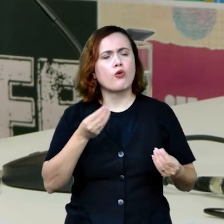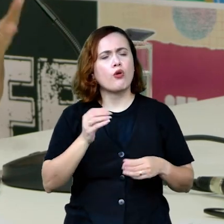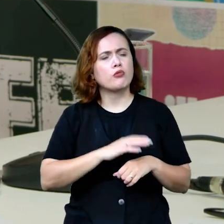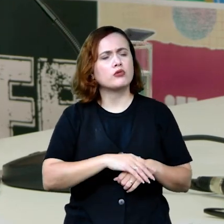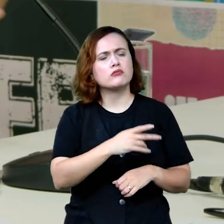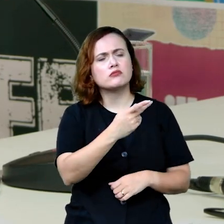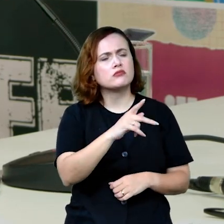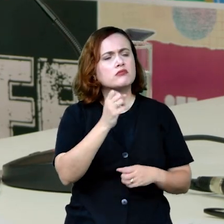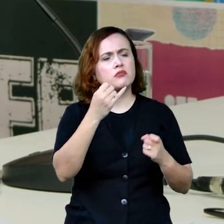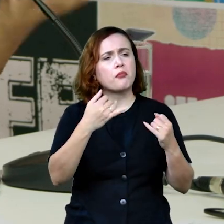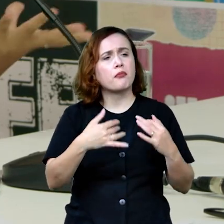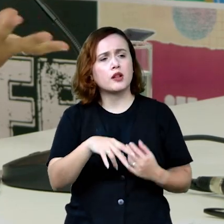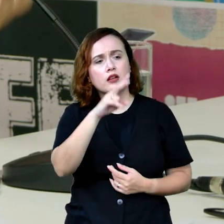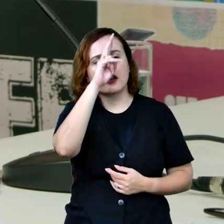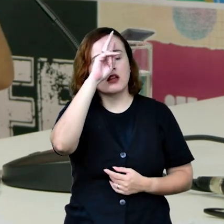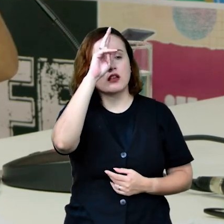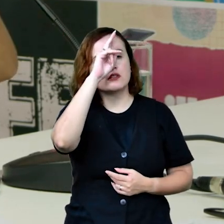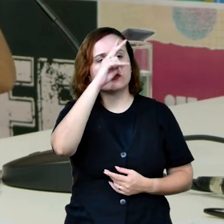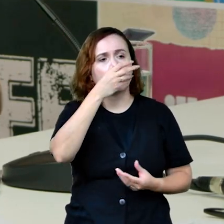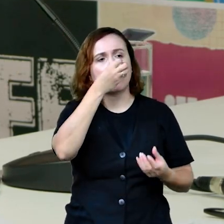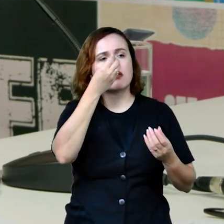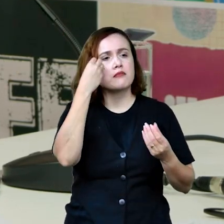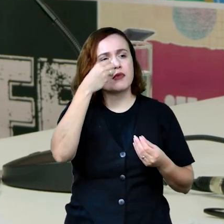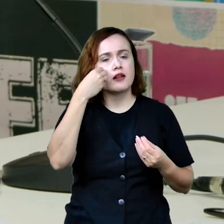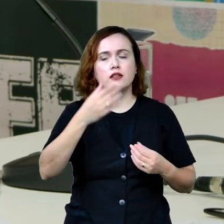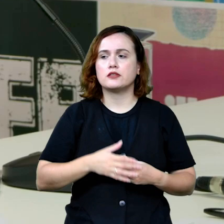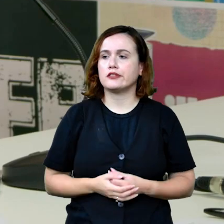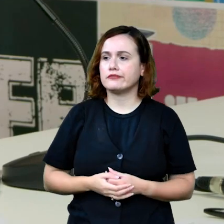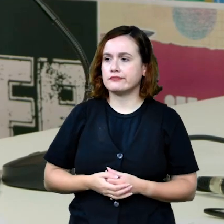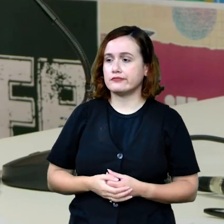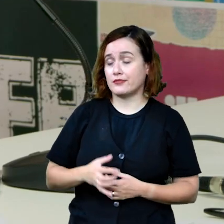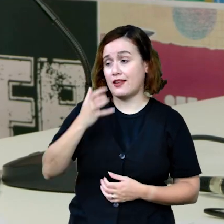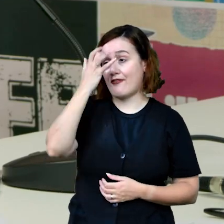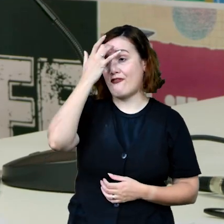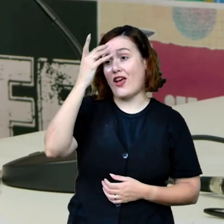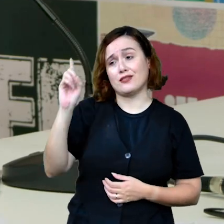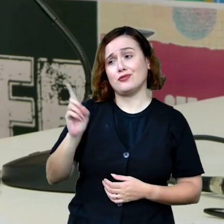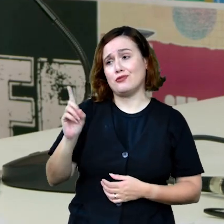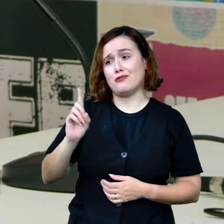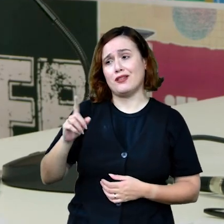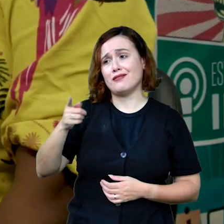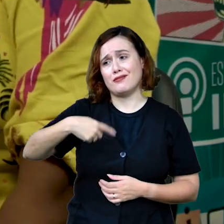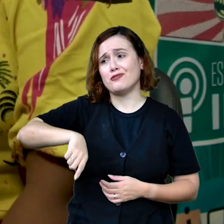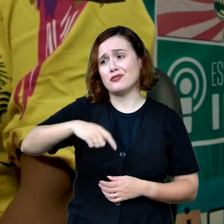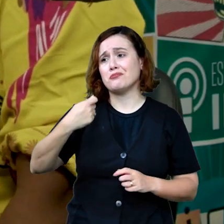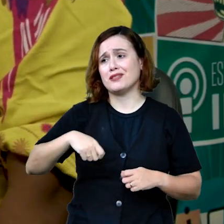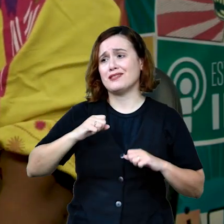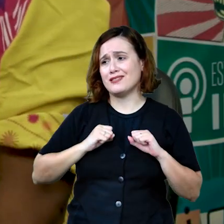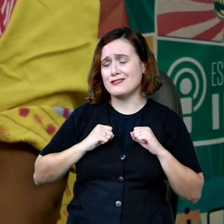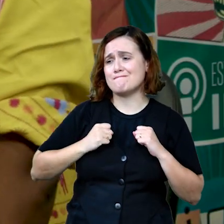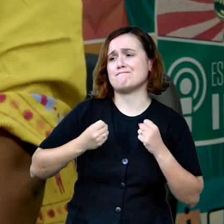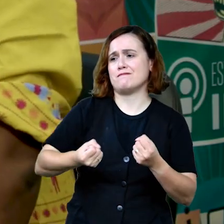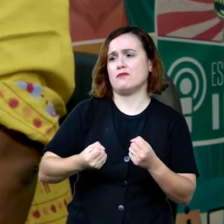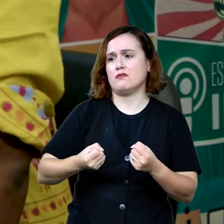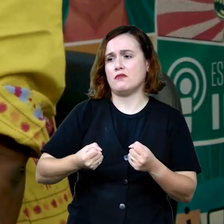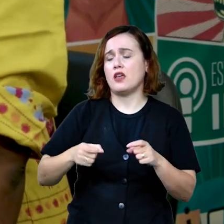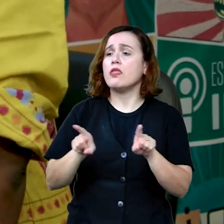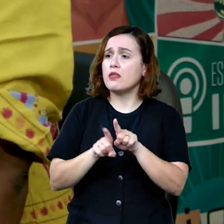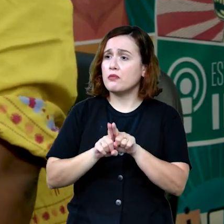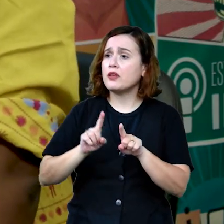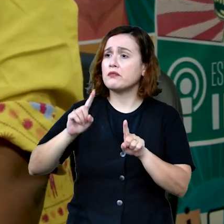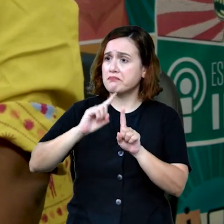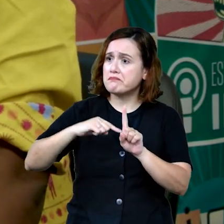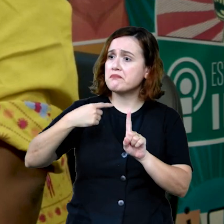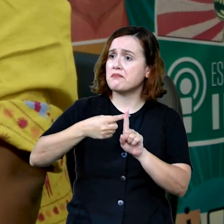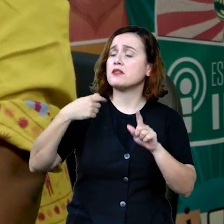Como que é isso, né? Por que... Não é fácil, mas a gente vai ter que dar um jeito. E eu acho que é importante a gente